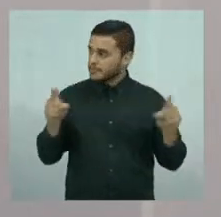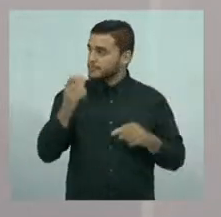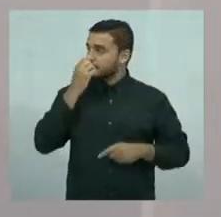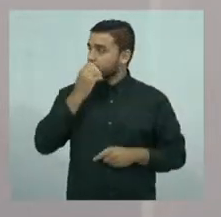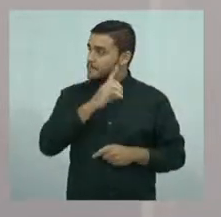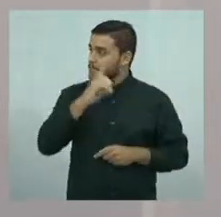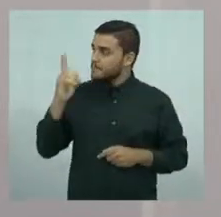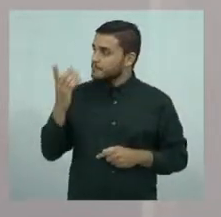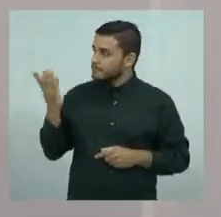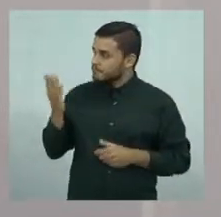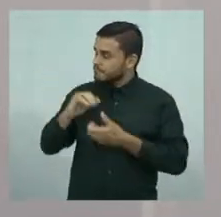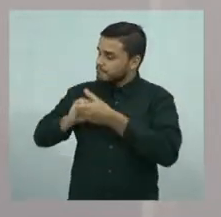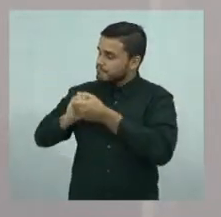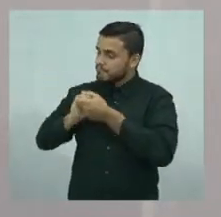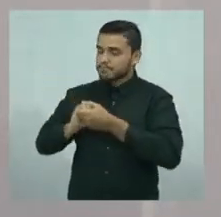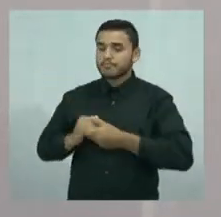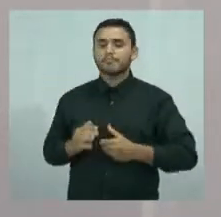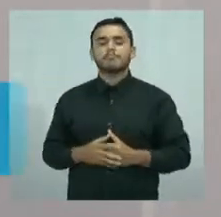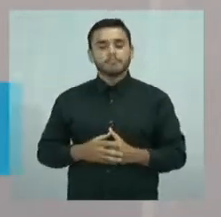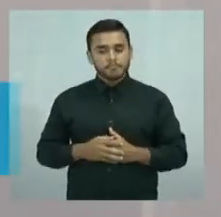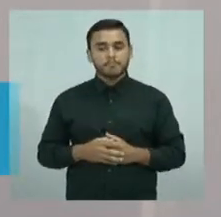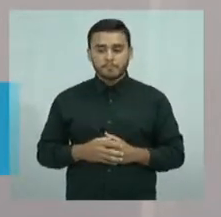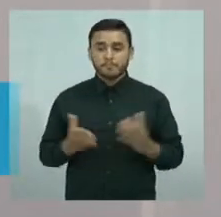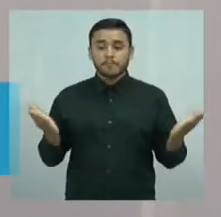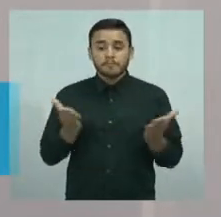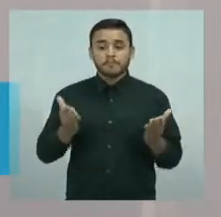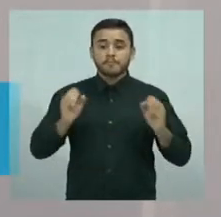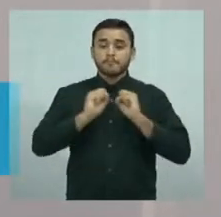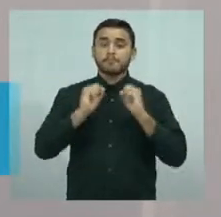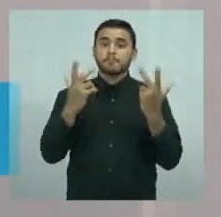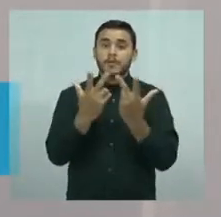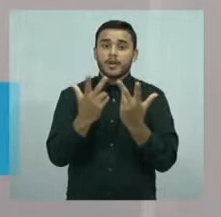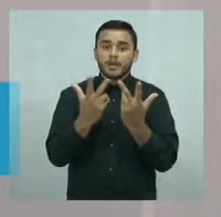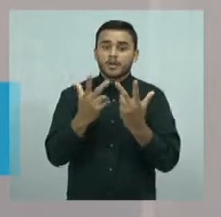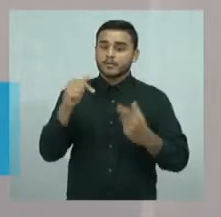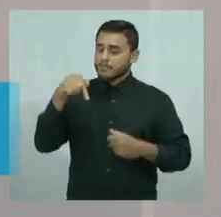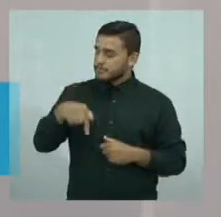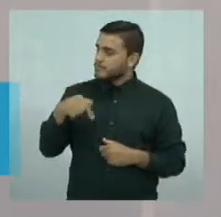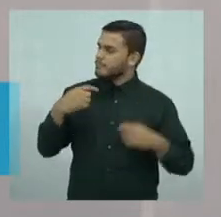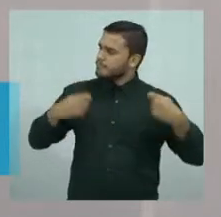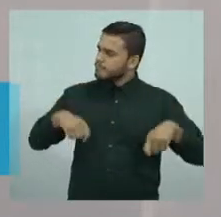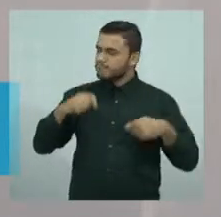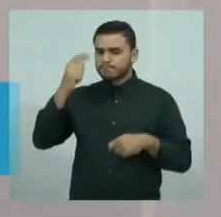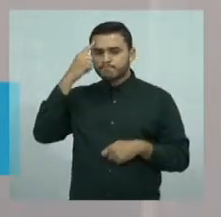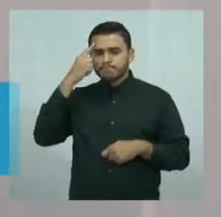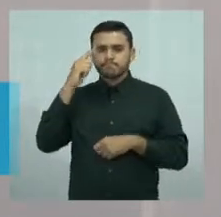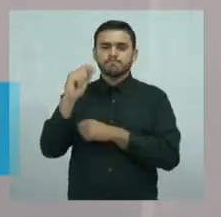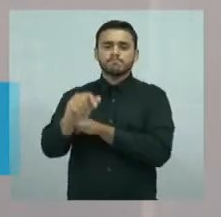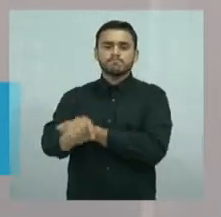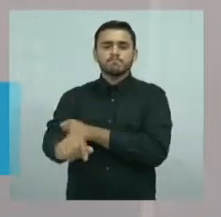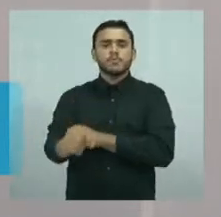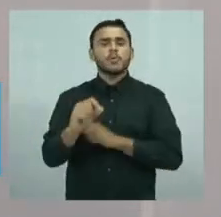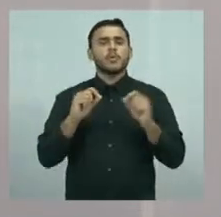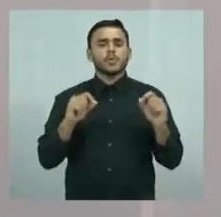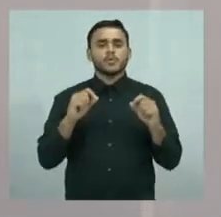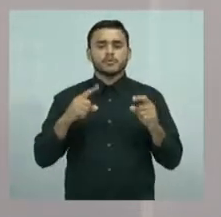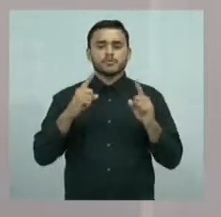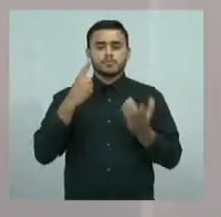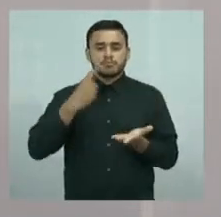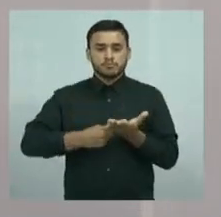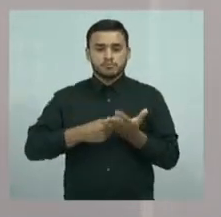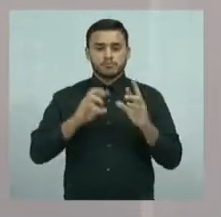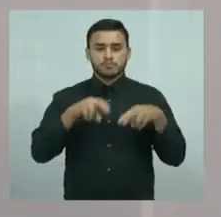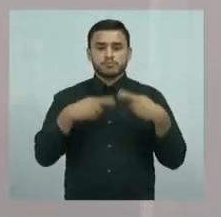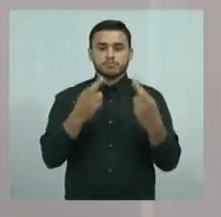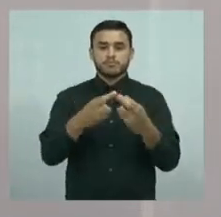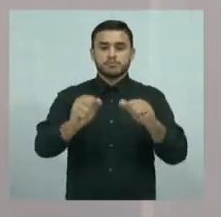Paulo. A minha alegria de dizer, inclusive, que a Câmara precisa ousar no sentido de, por exemplo, a audiência pública